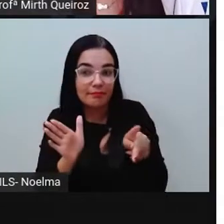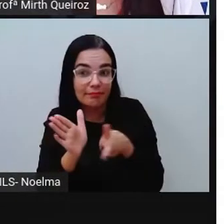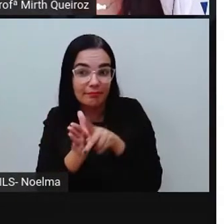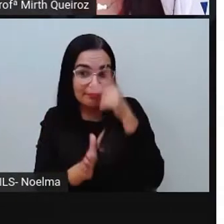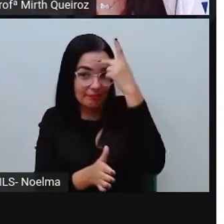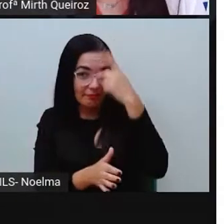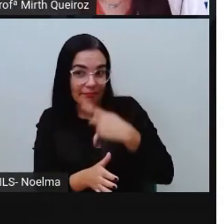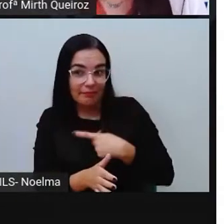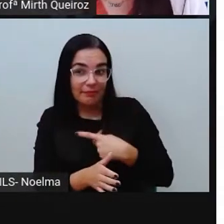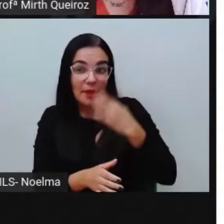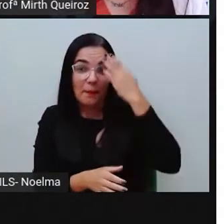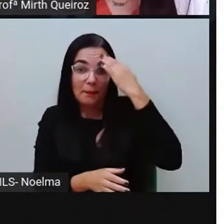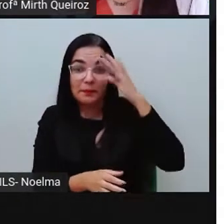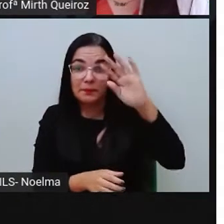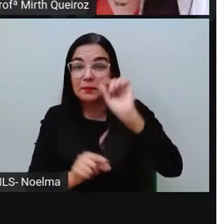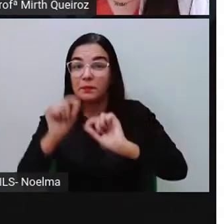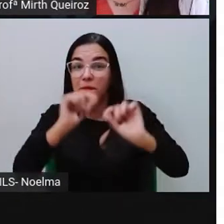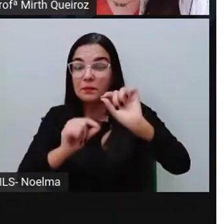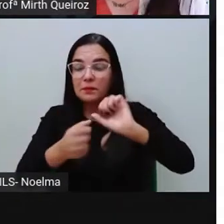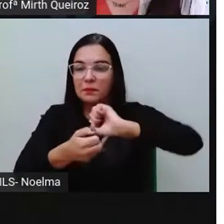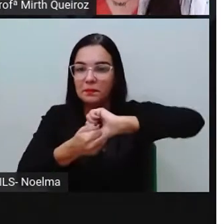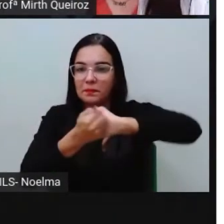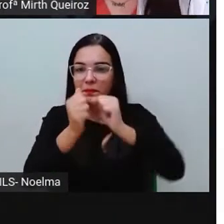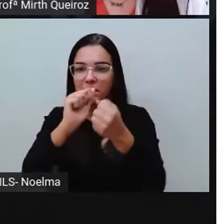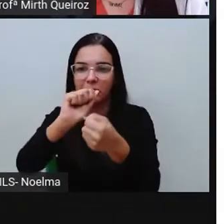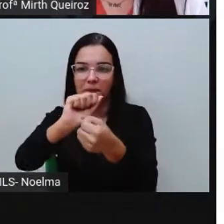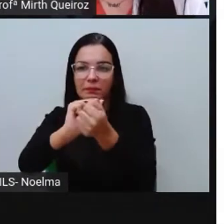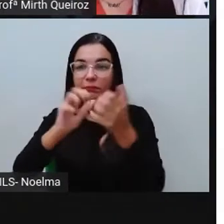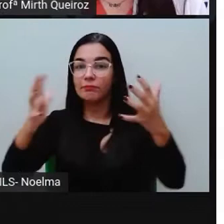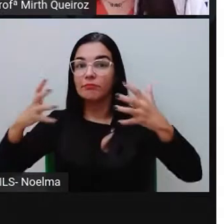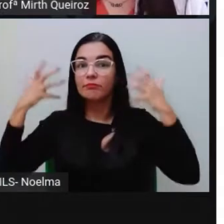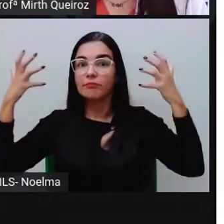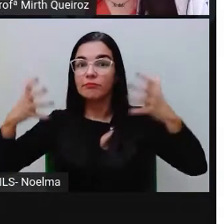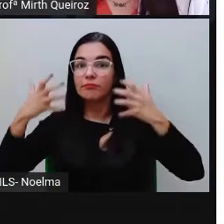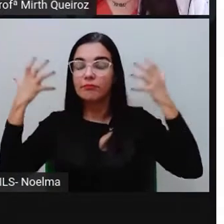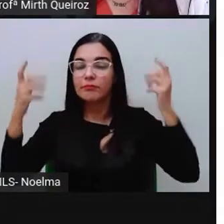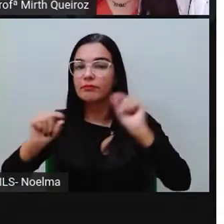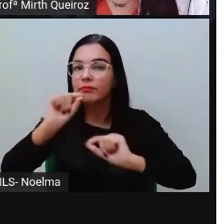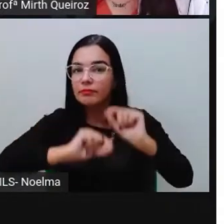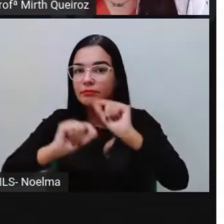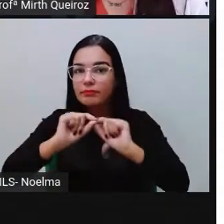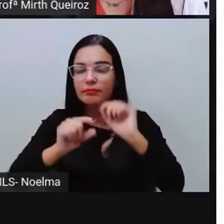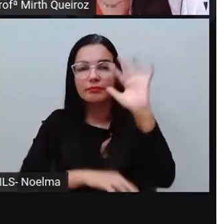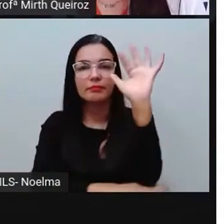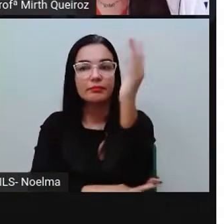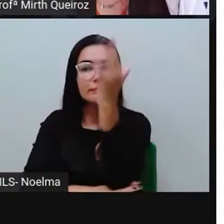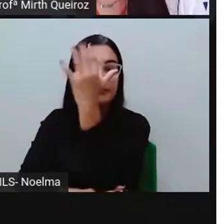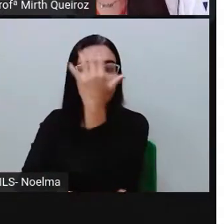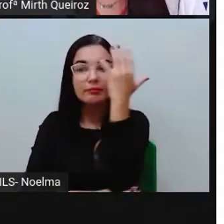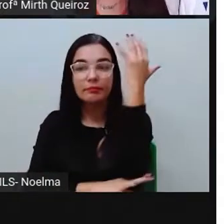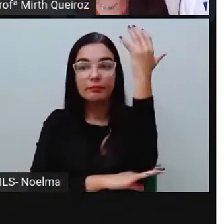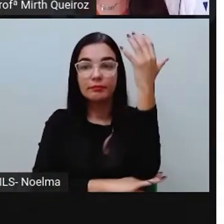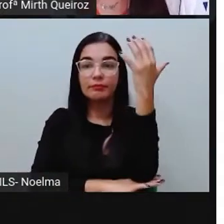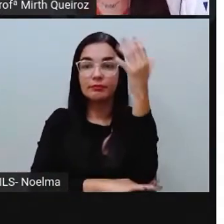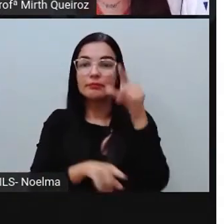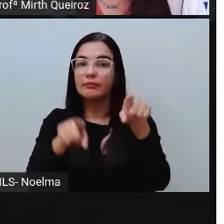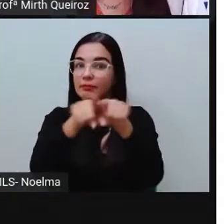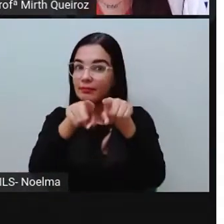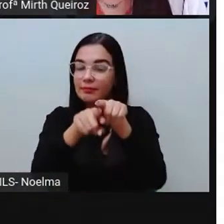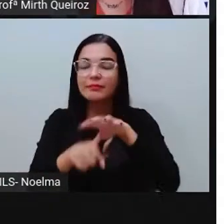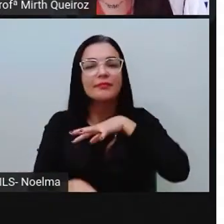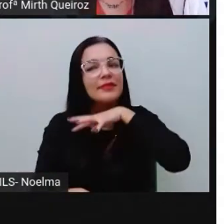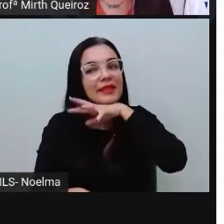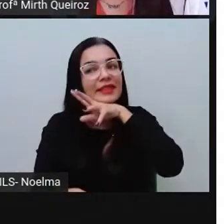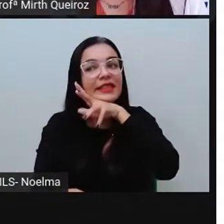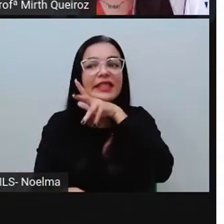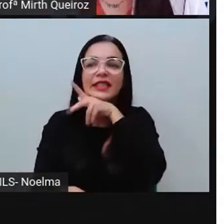plantas e animais. Não somente as plantas, elas possuem formas de adaptação ao clima, mas os animais também